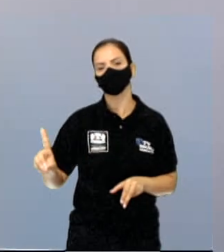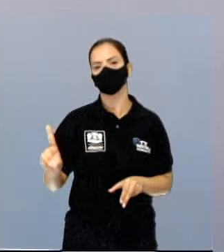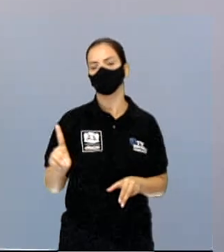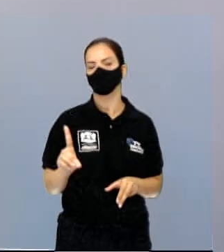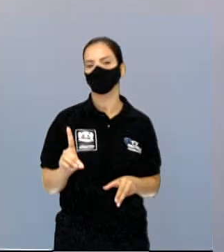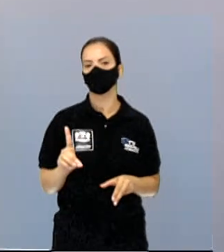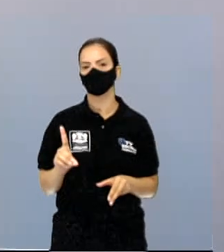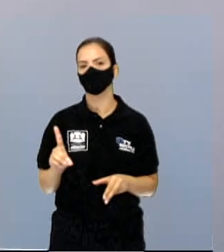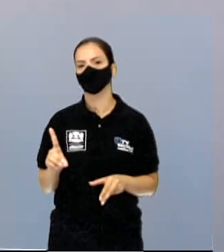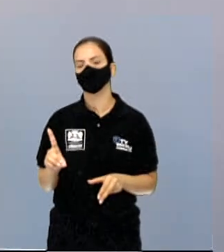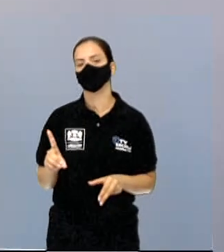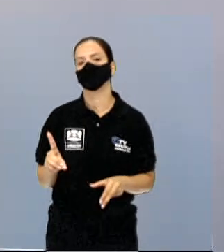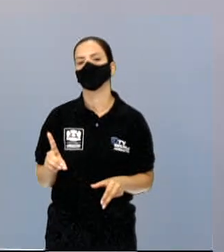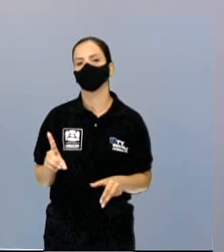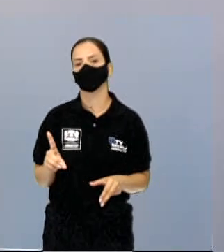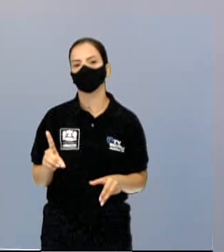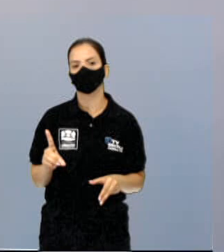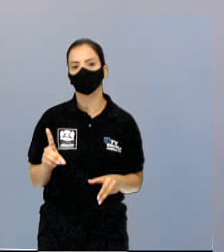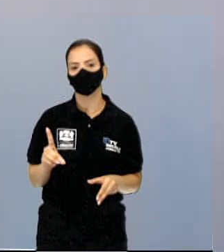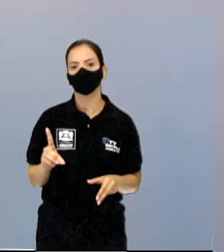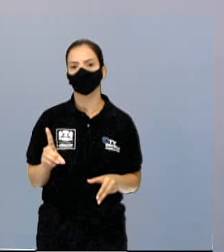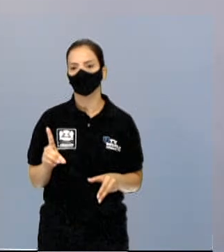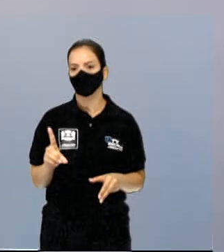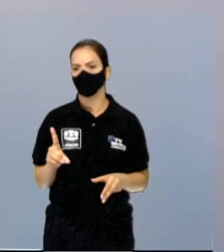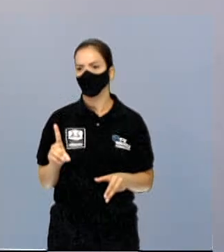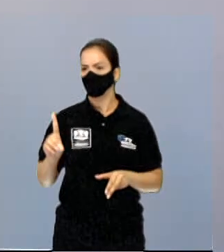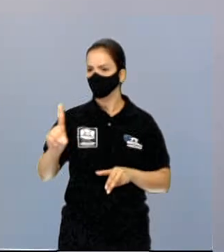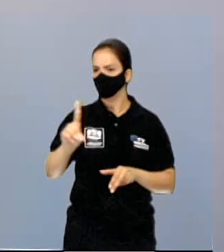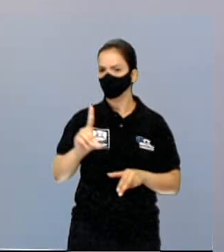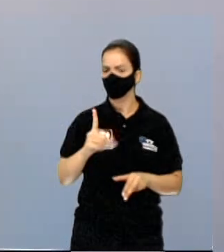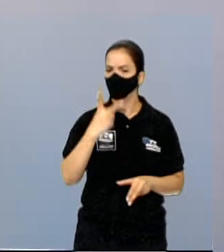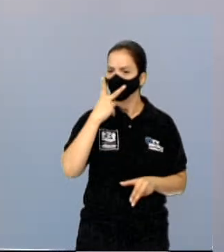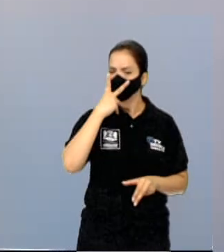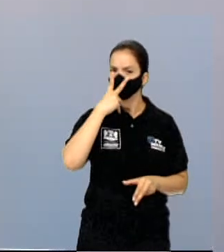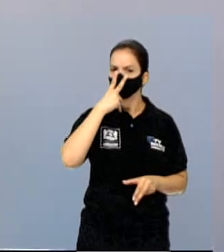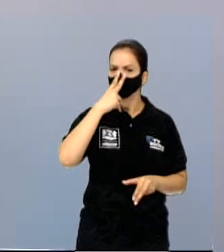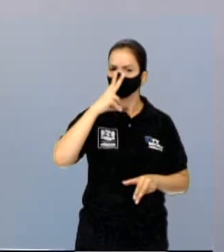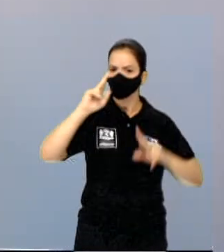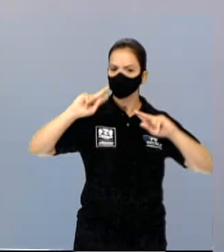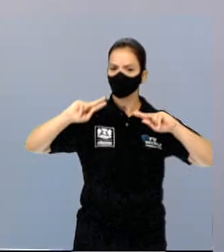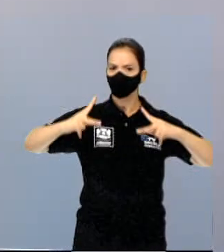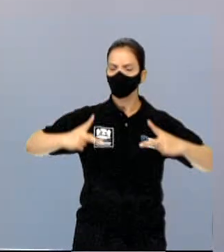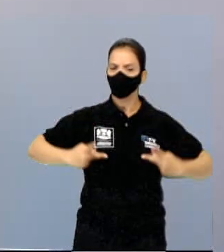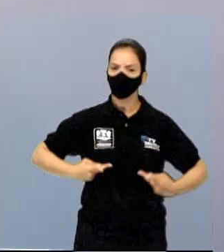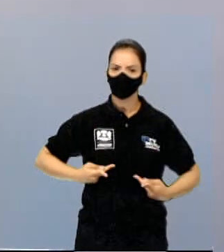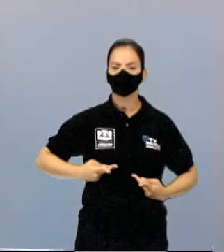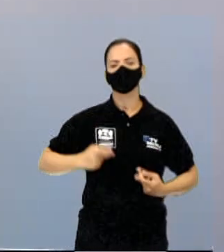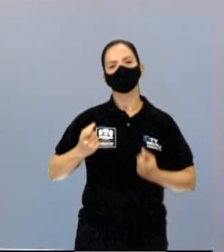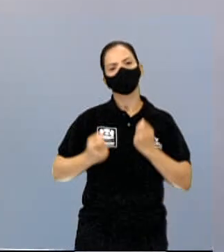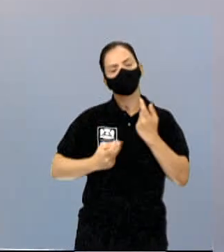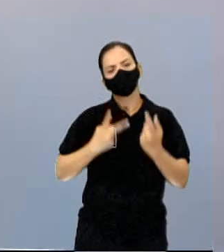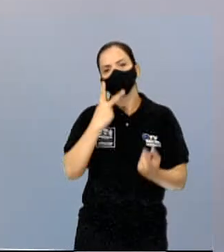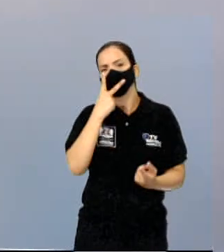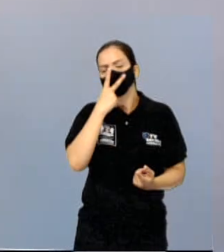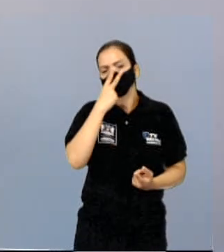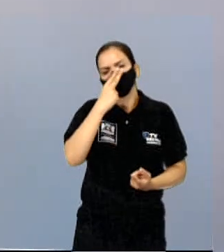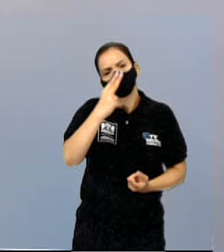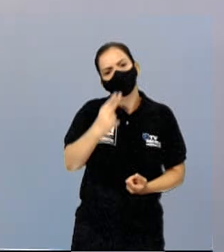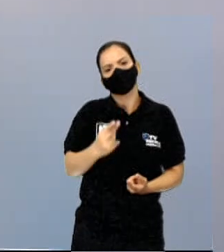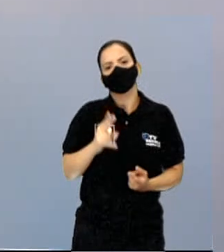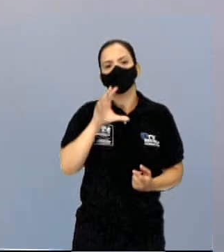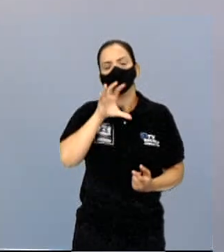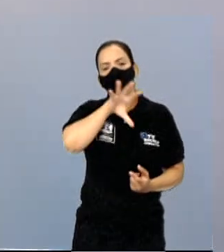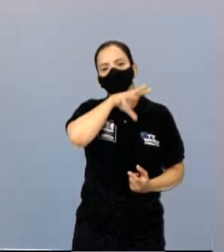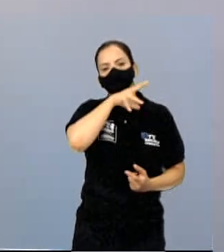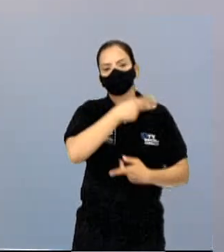ali atribuídos a formas humanas e a formas de animais. Então a gente vai ver às vezes assim, um deus do sol que